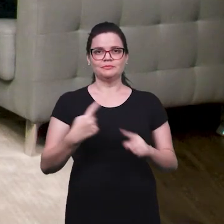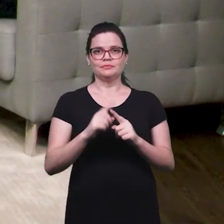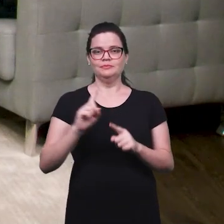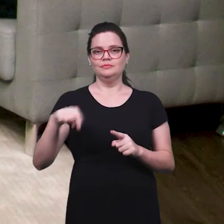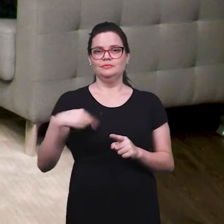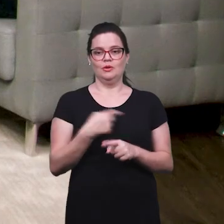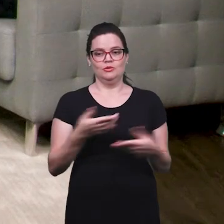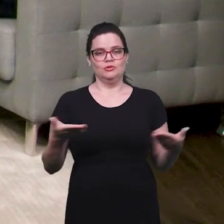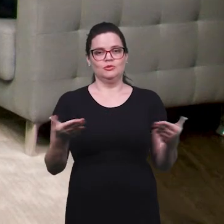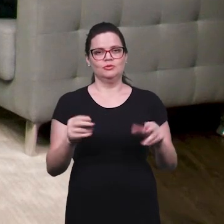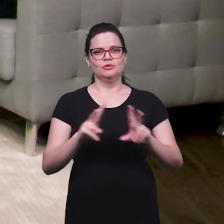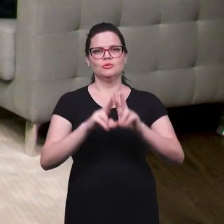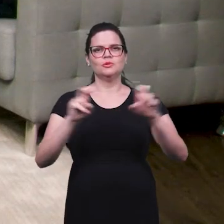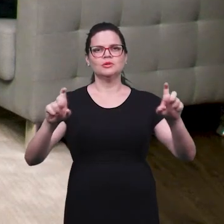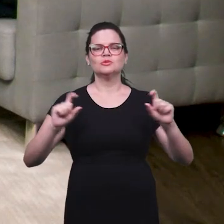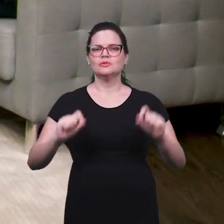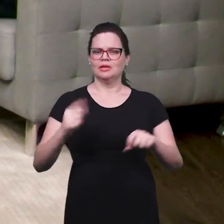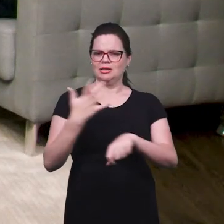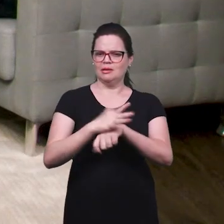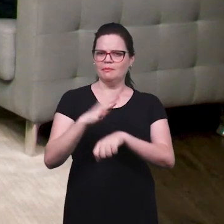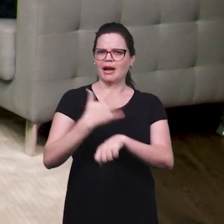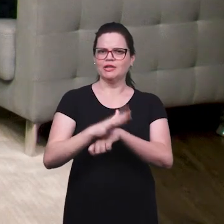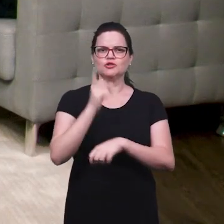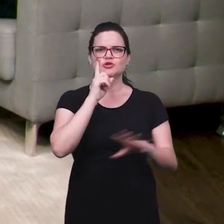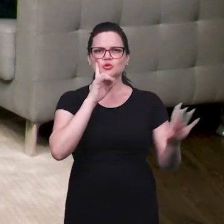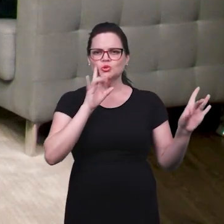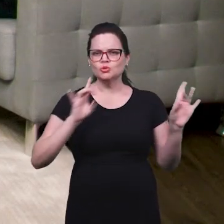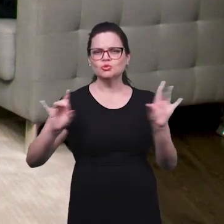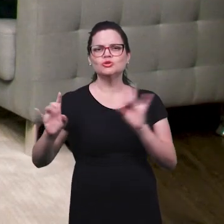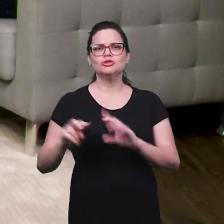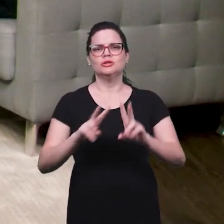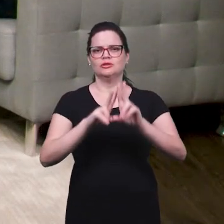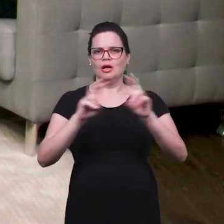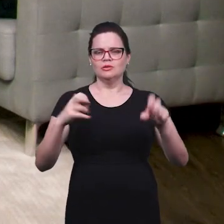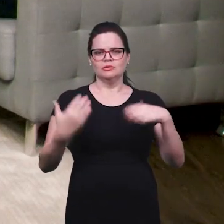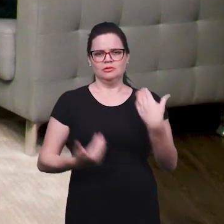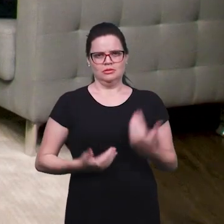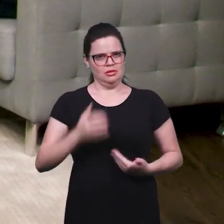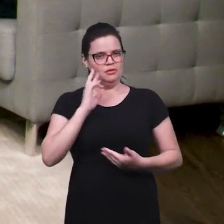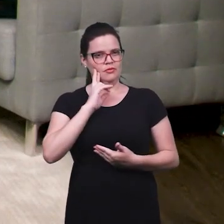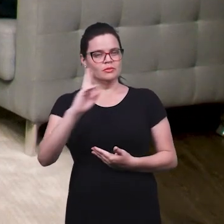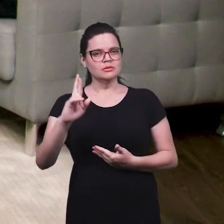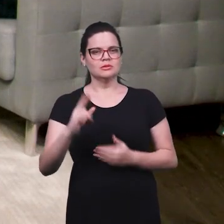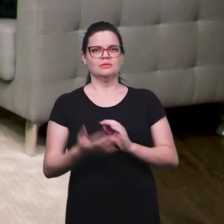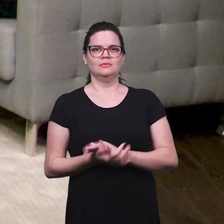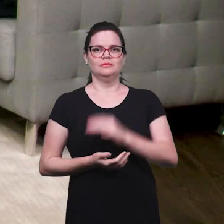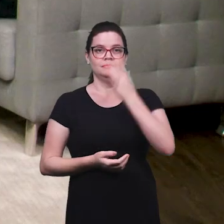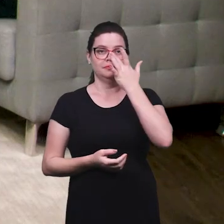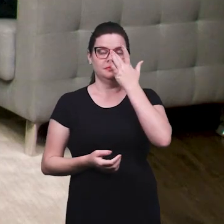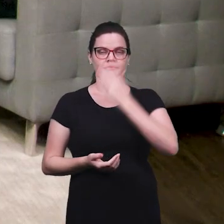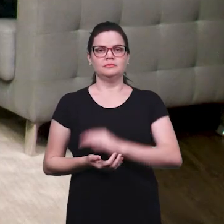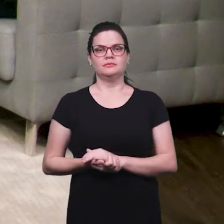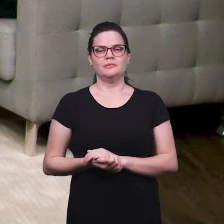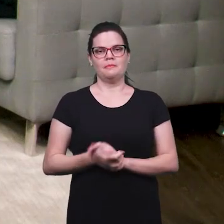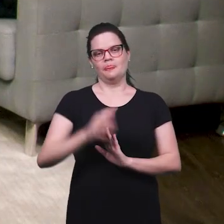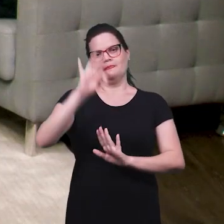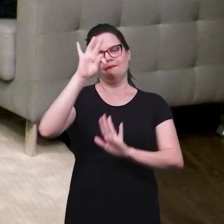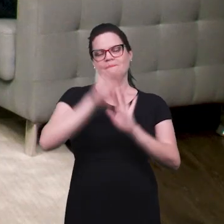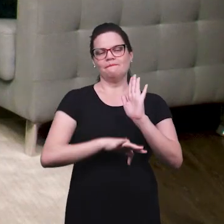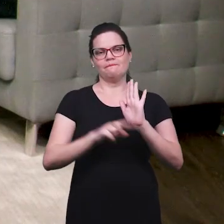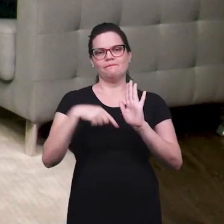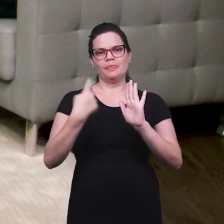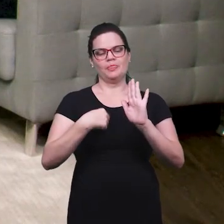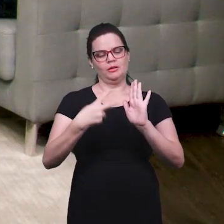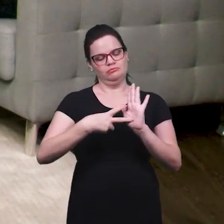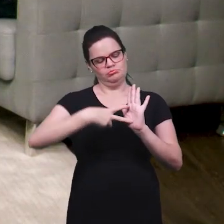estamos falando aqui desse exercício, né, de sacerdotal, que é realizar a obra, e dentro do texto nós vemos